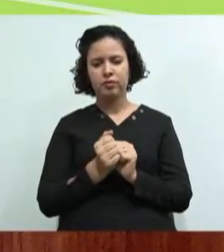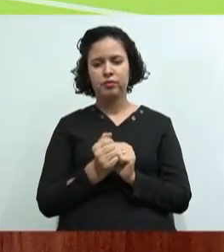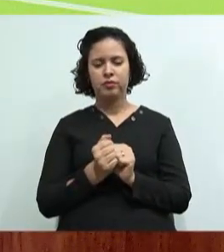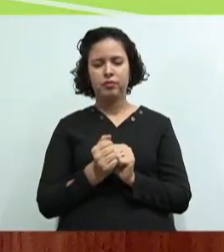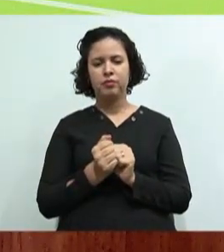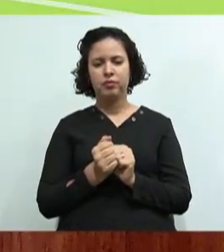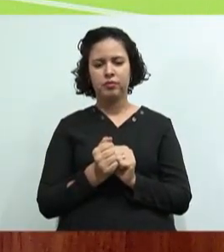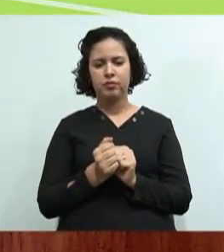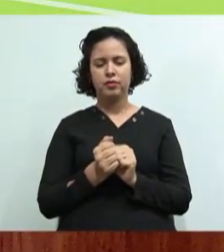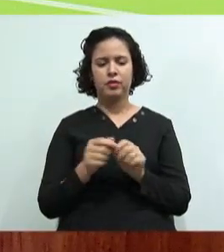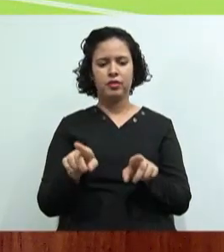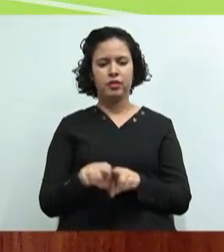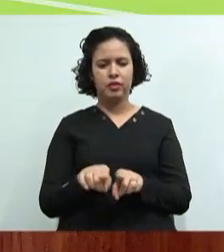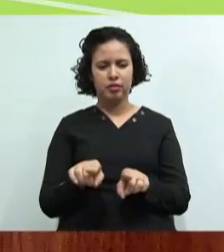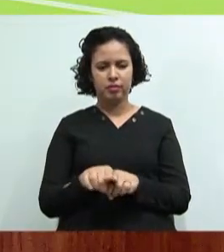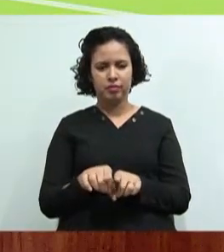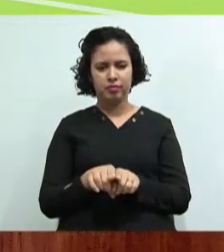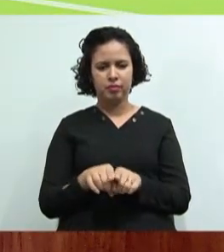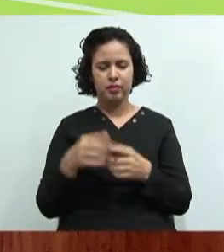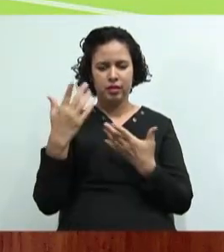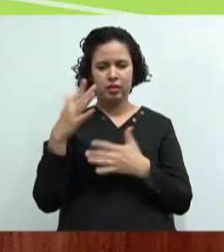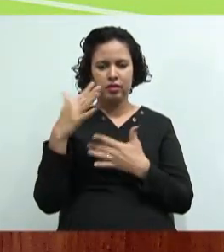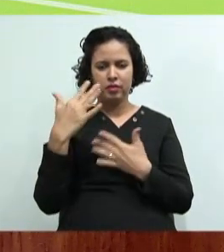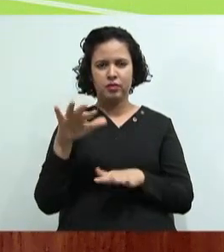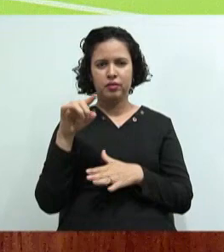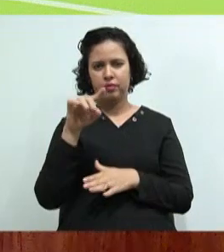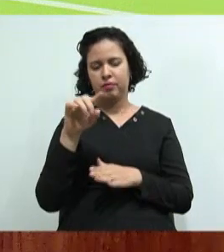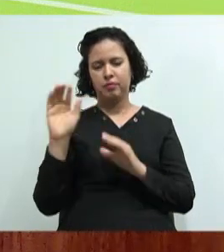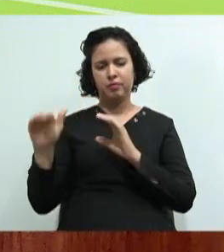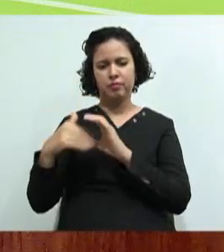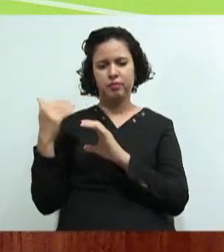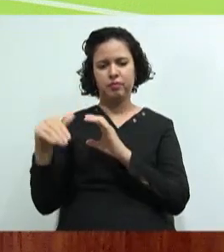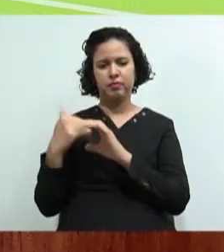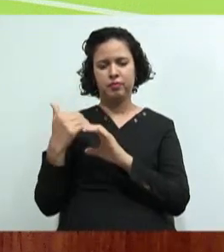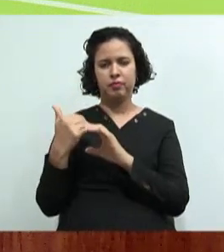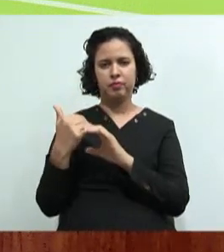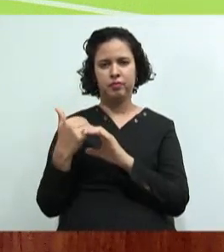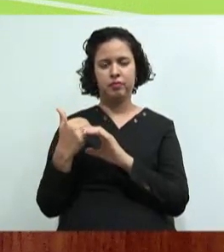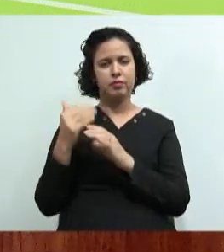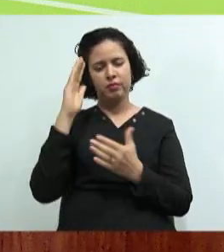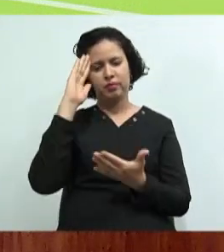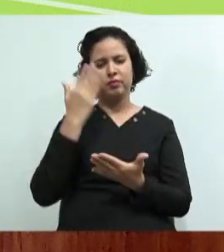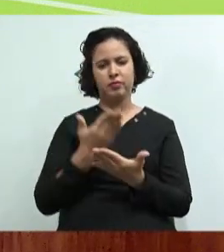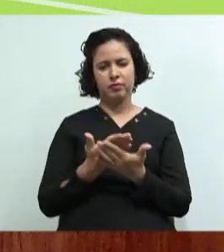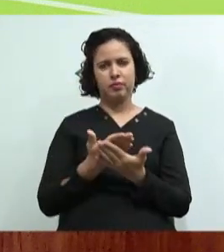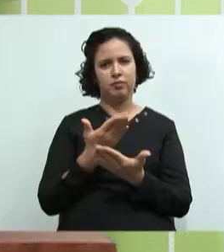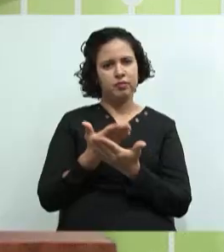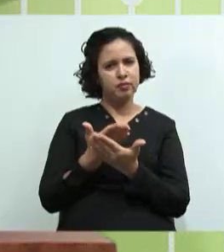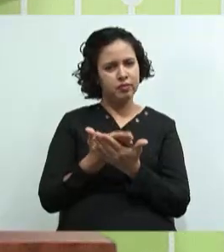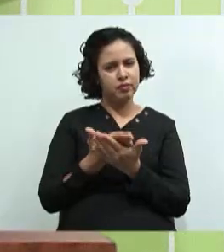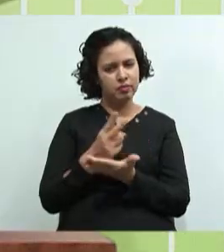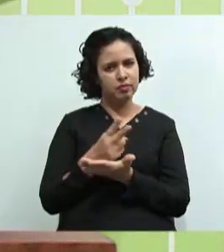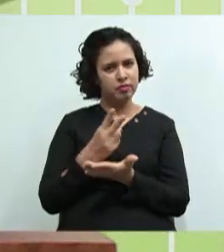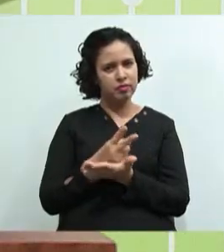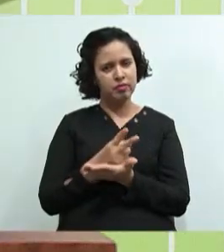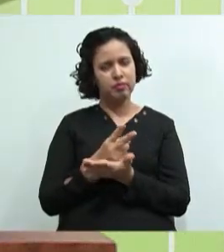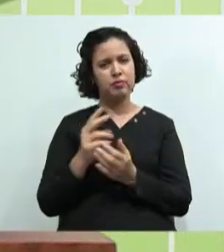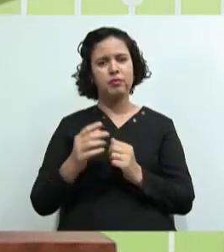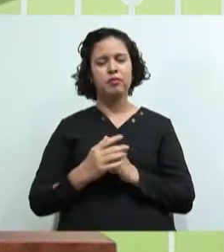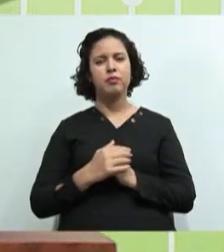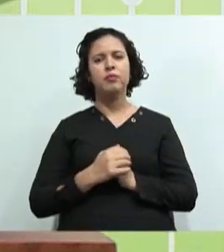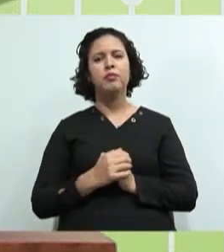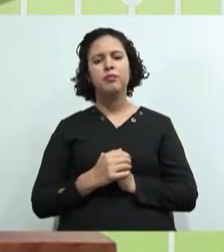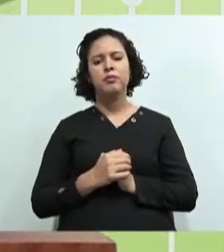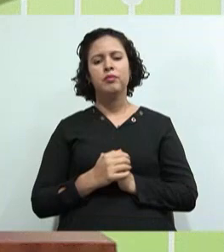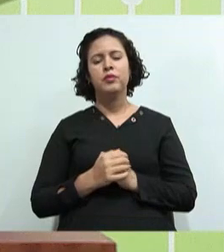esse encontro. Obrigado pela participação, parabéns pela sua participação e vamos acreditar, vamos continuar estudando. Valeu, professor. Então você que está